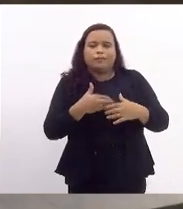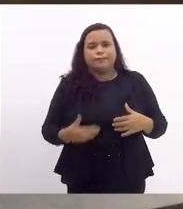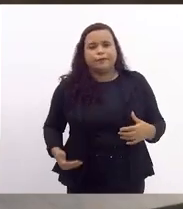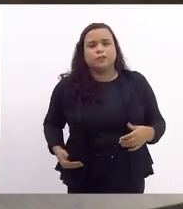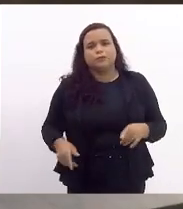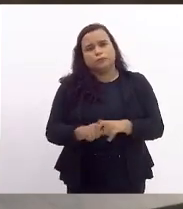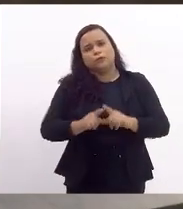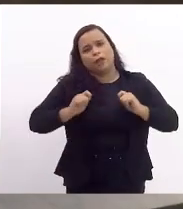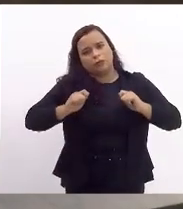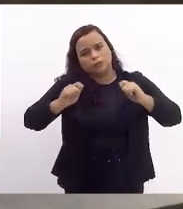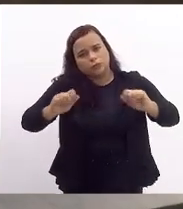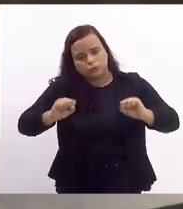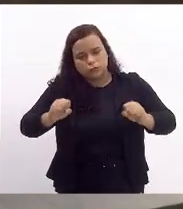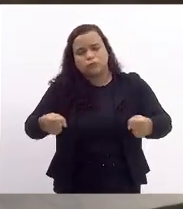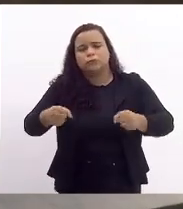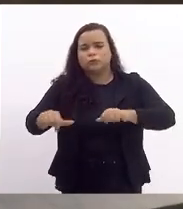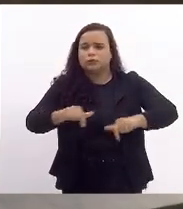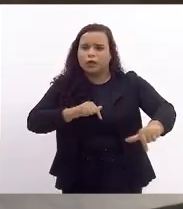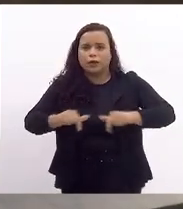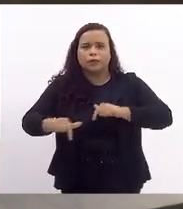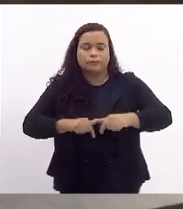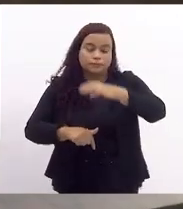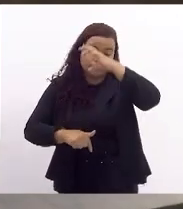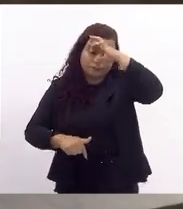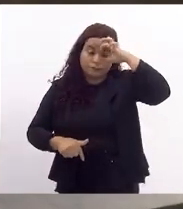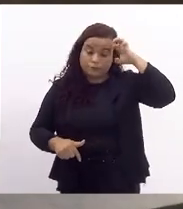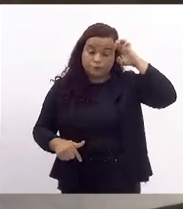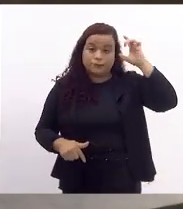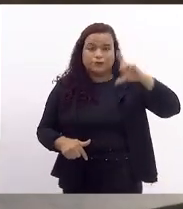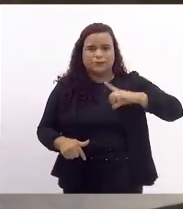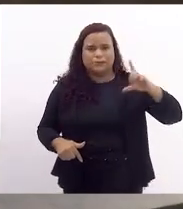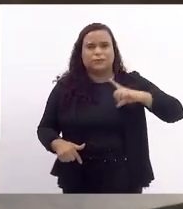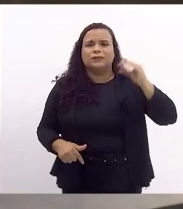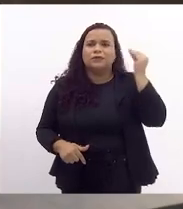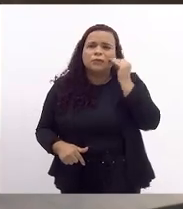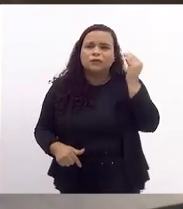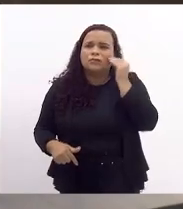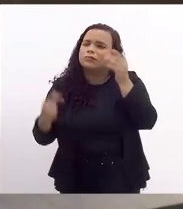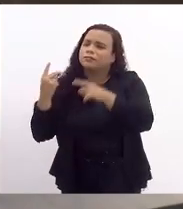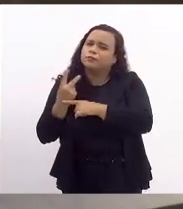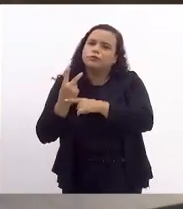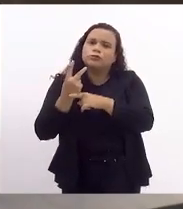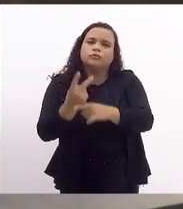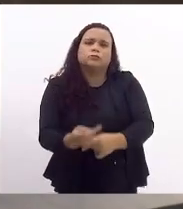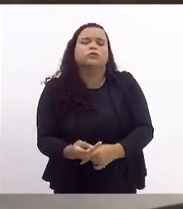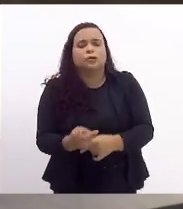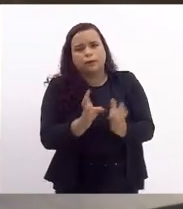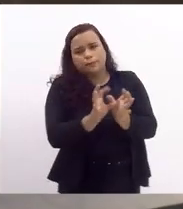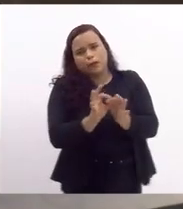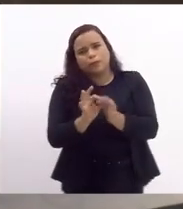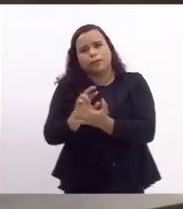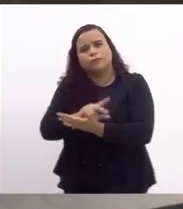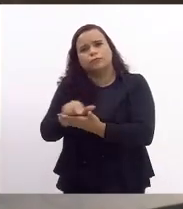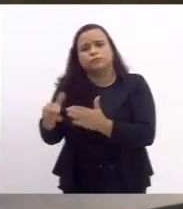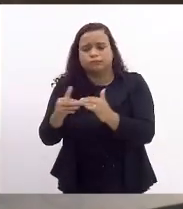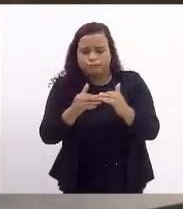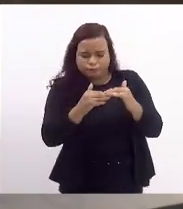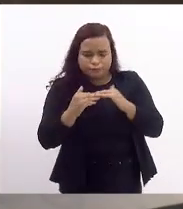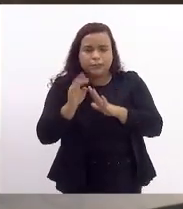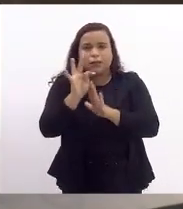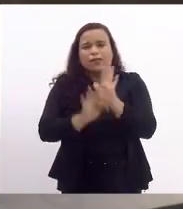que trabalharam de forma a tentar buscar todo o Consenso possível no texto final